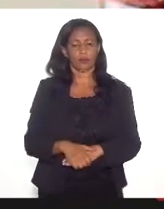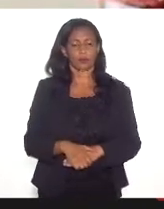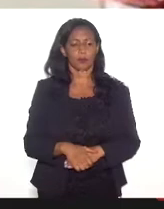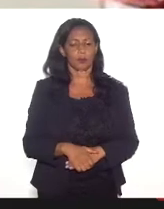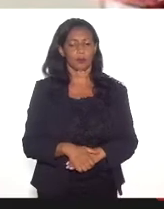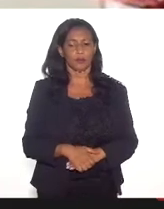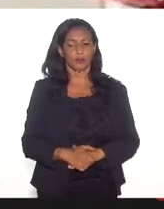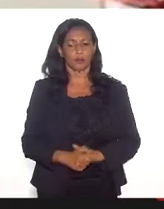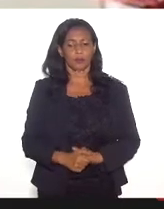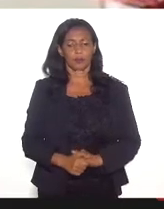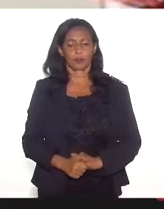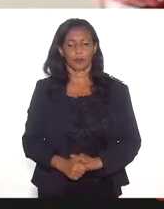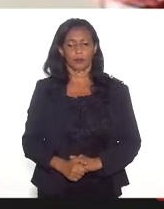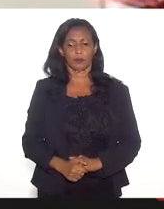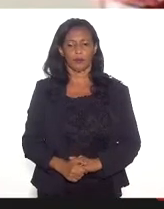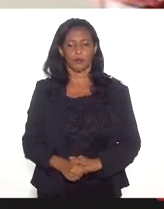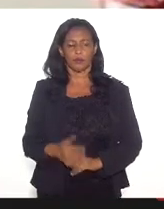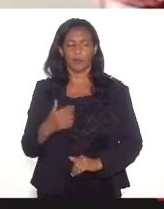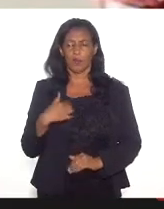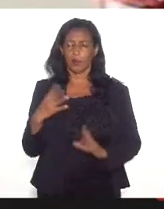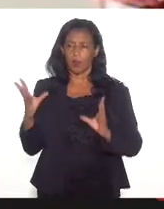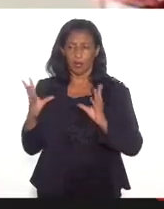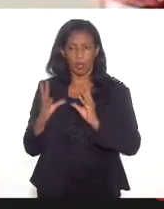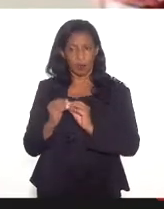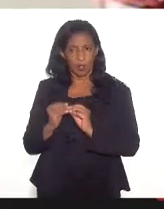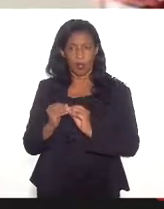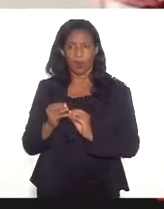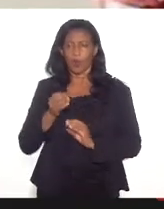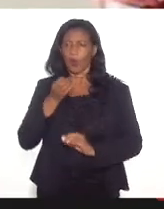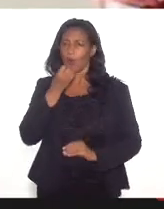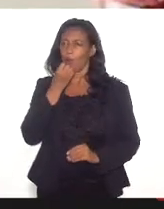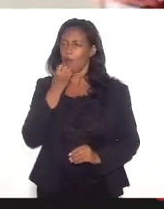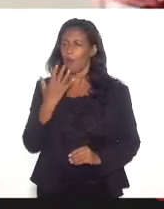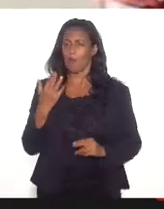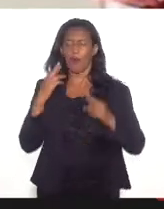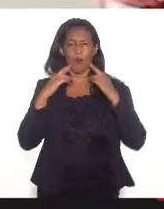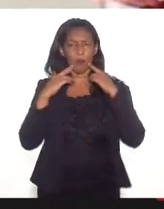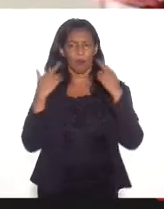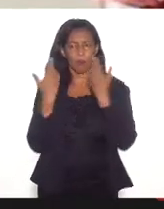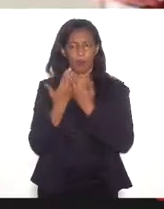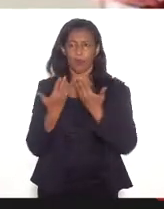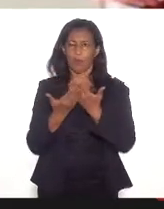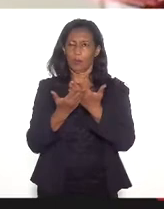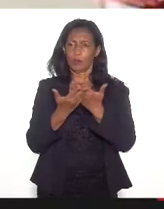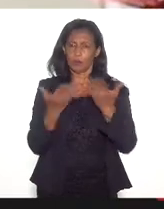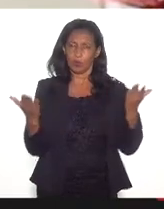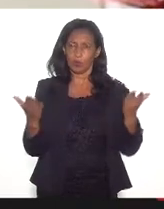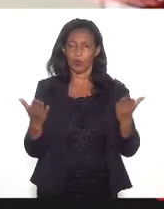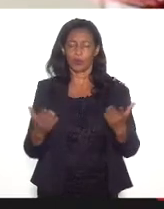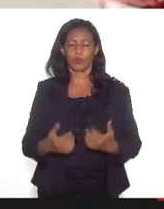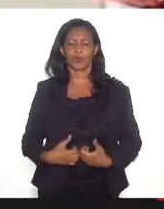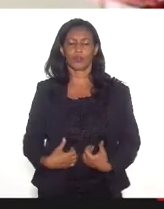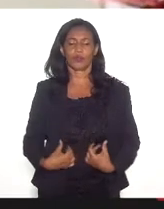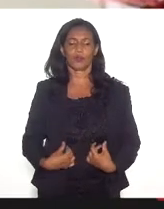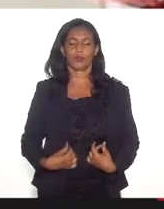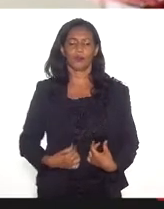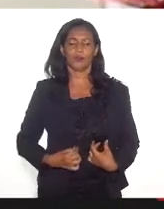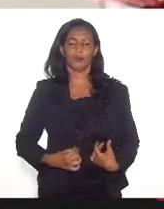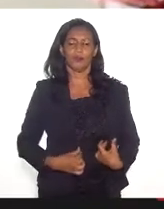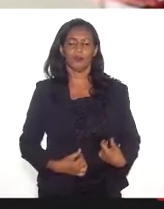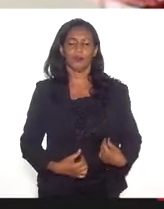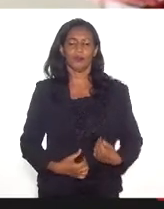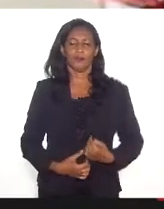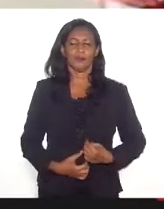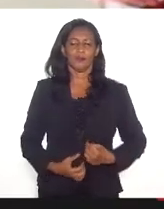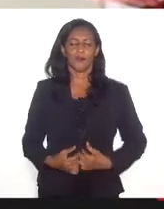eu quero concluir desejando uma boa audiência a todas e todos. Acho que a gente tem esse desafio no